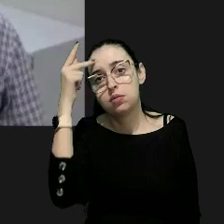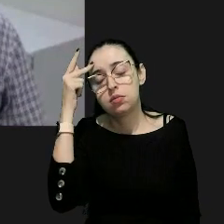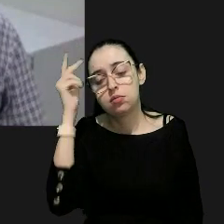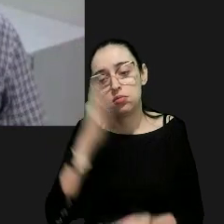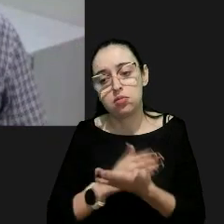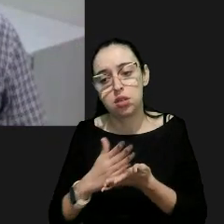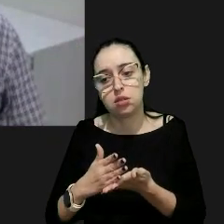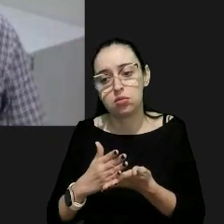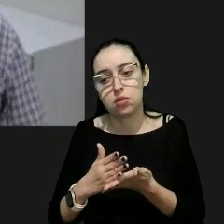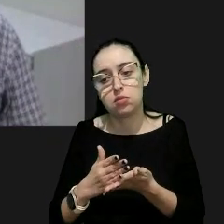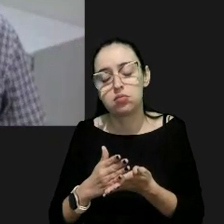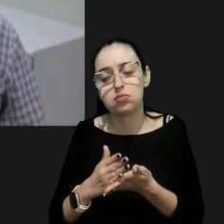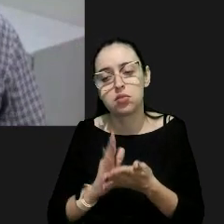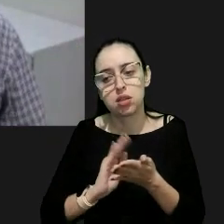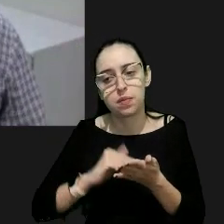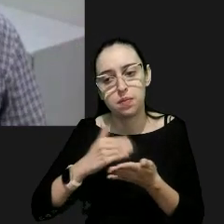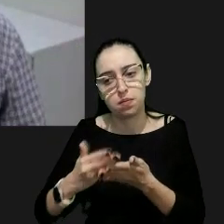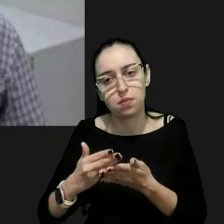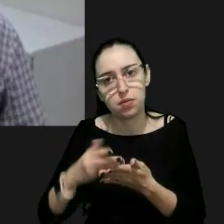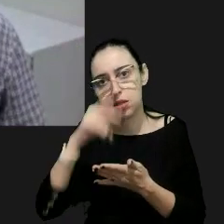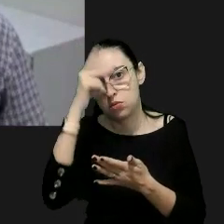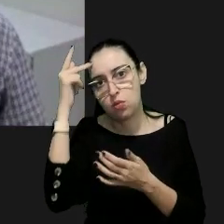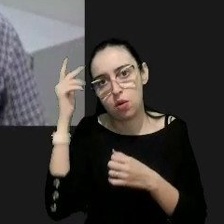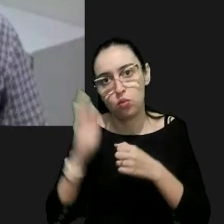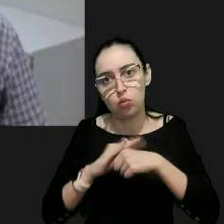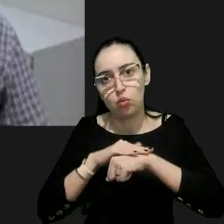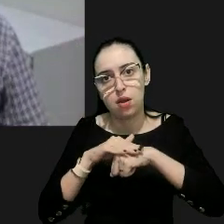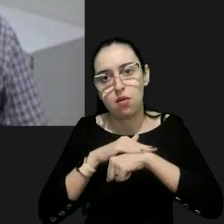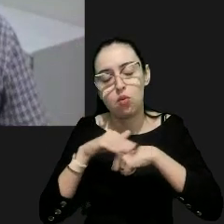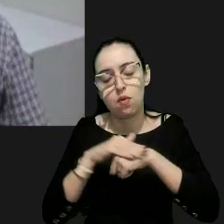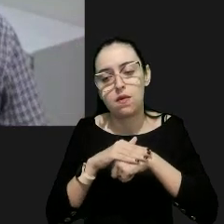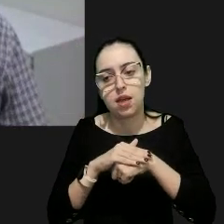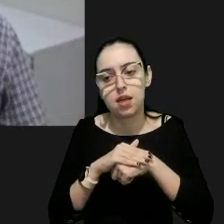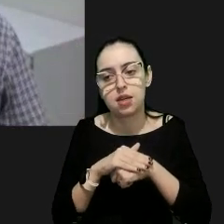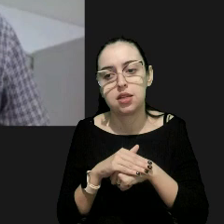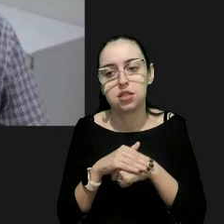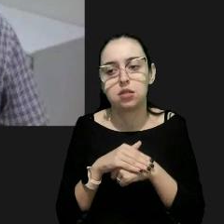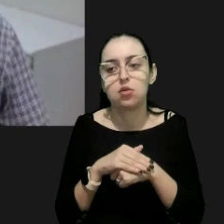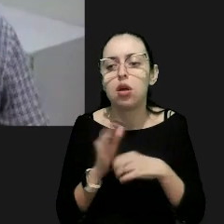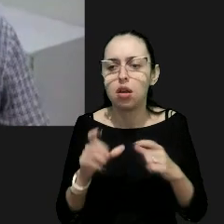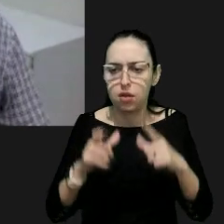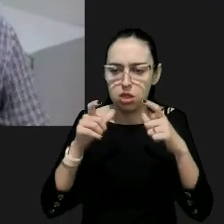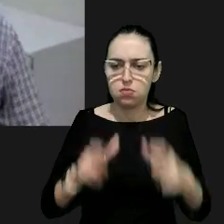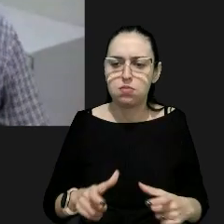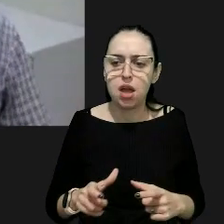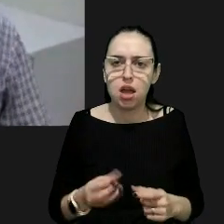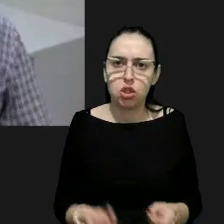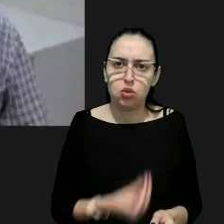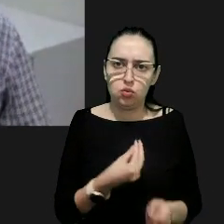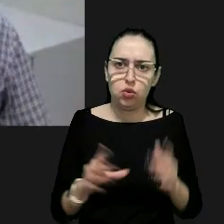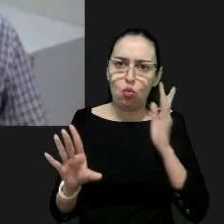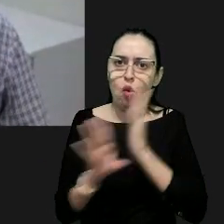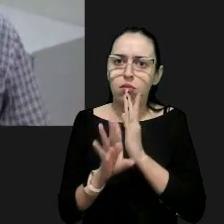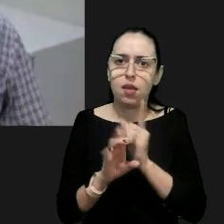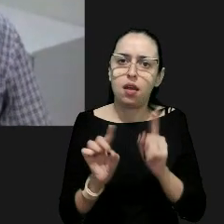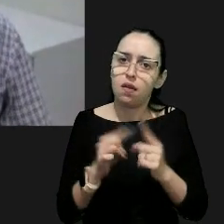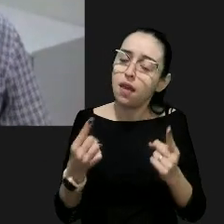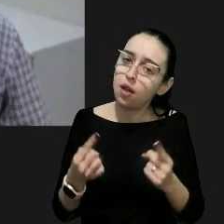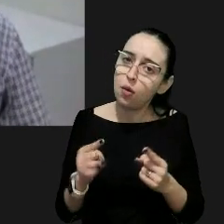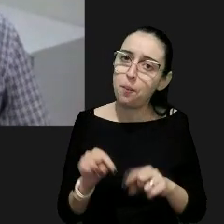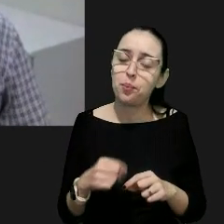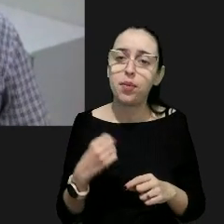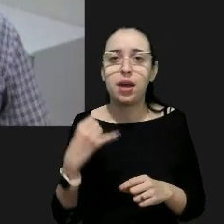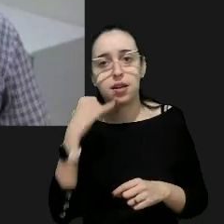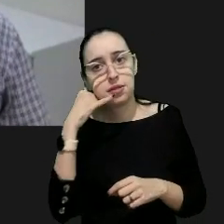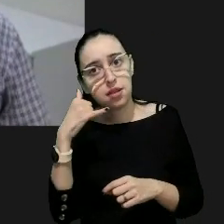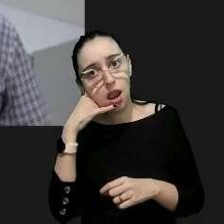Então, quem sabe, a partir dessa nossa conversa de hoje, vocês não precisa ser físico, não precisa ser uma